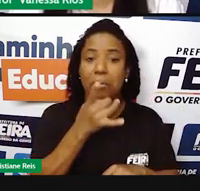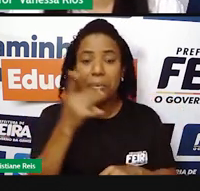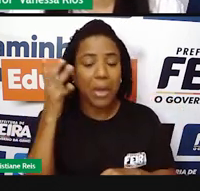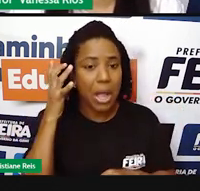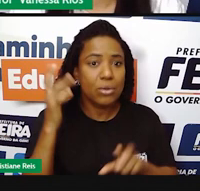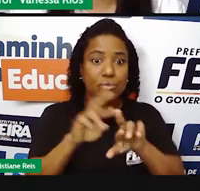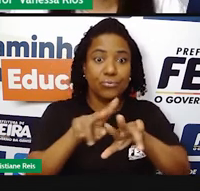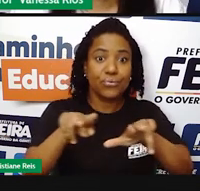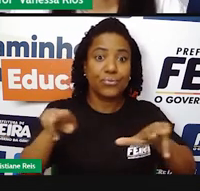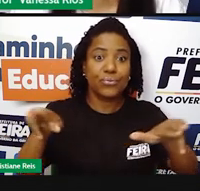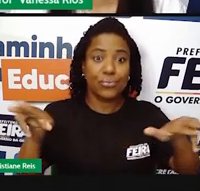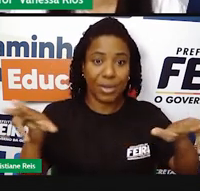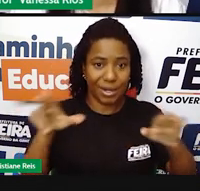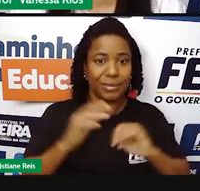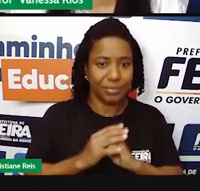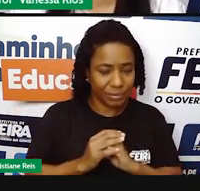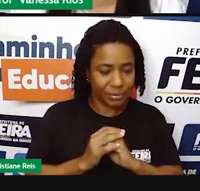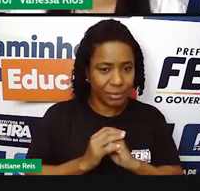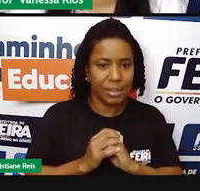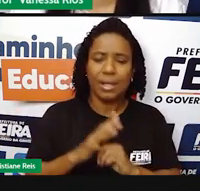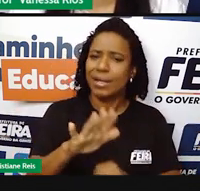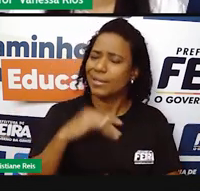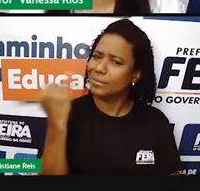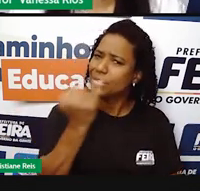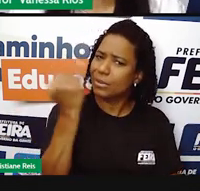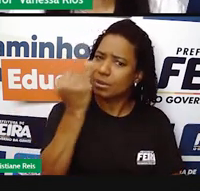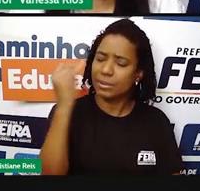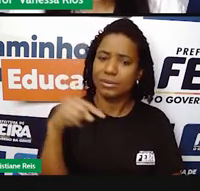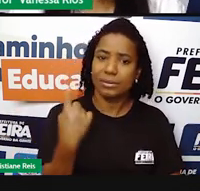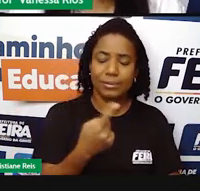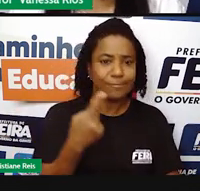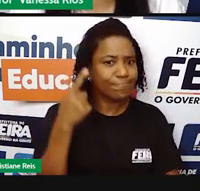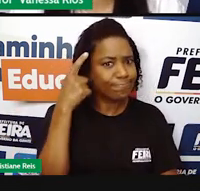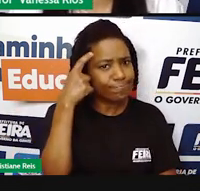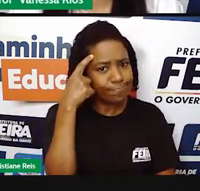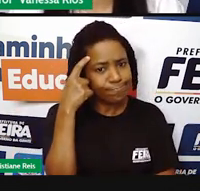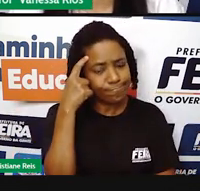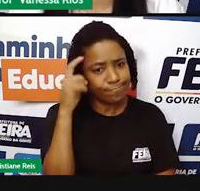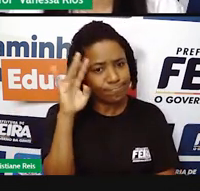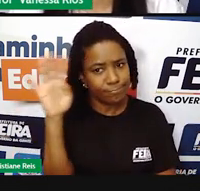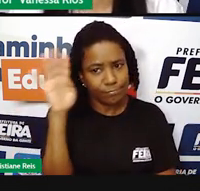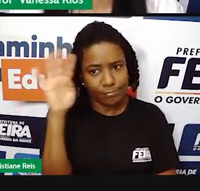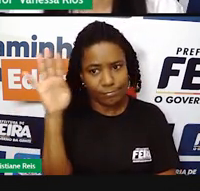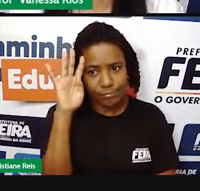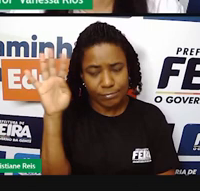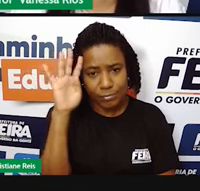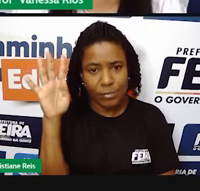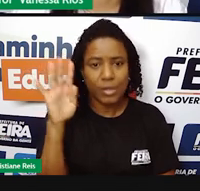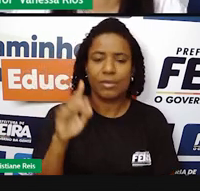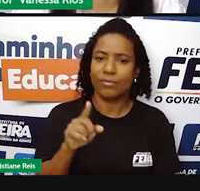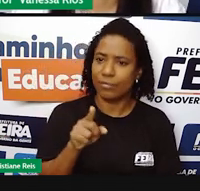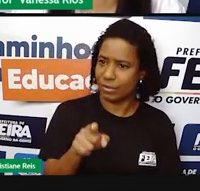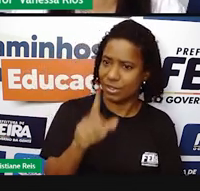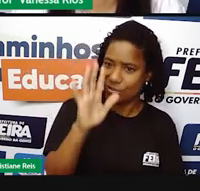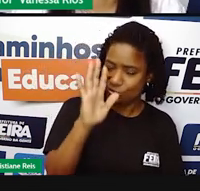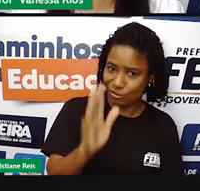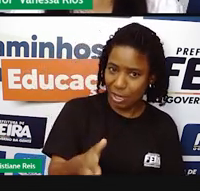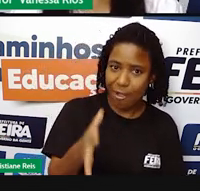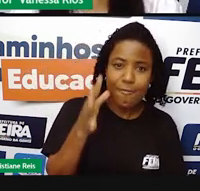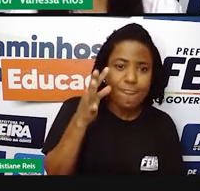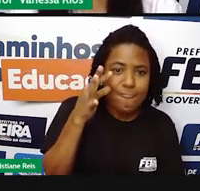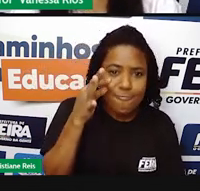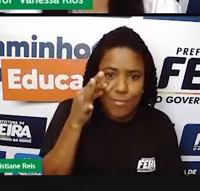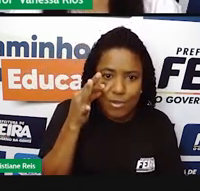aparecer. Mas é importante a gente pensar. Você já leu uma reportagem? Você já viu, já